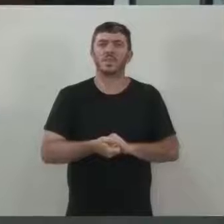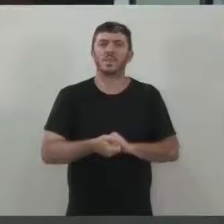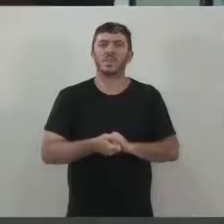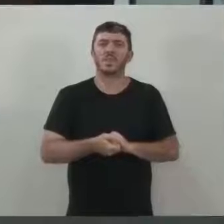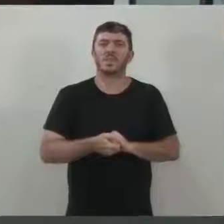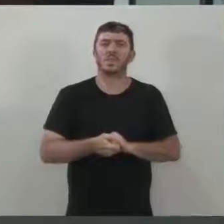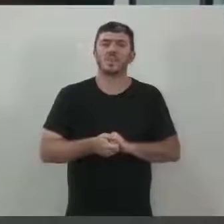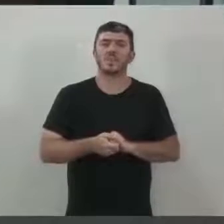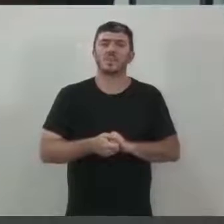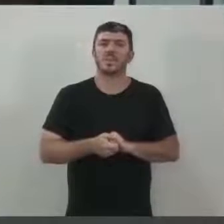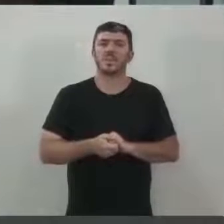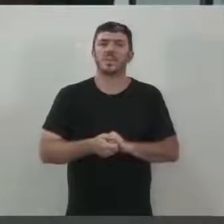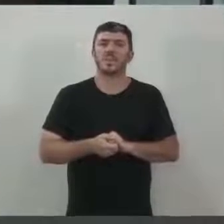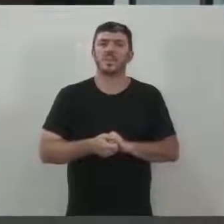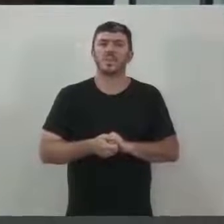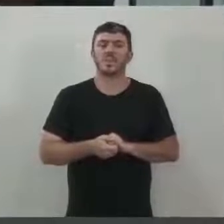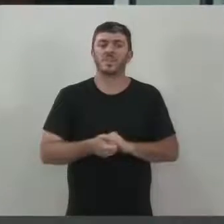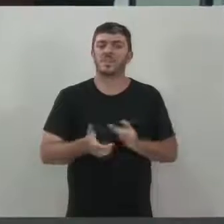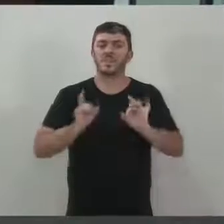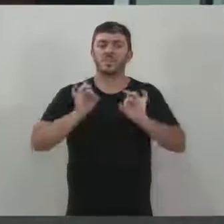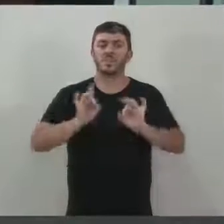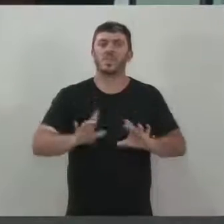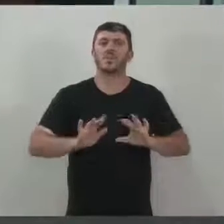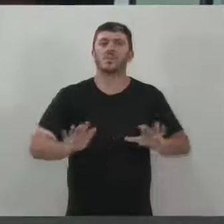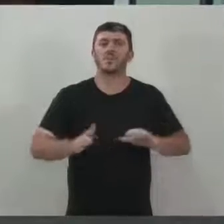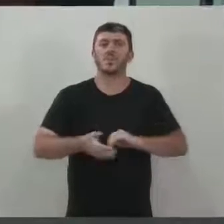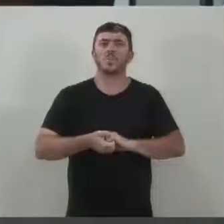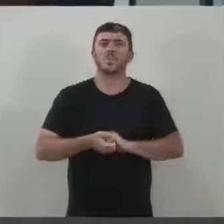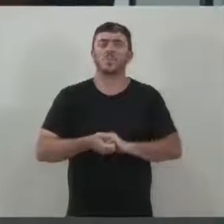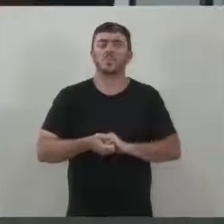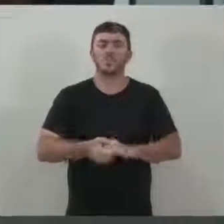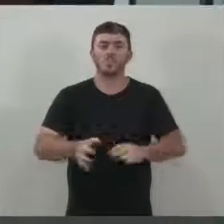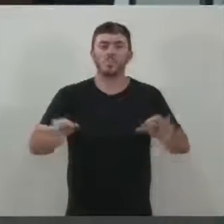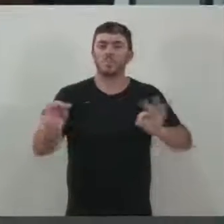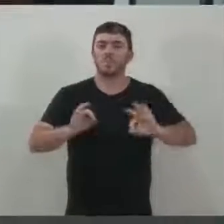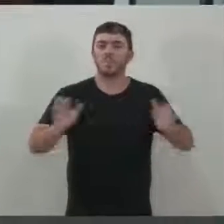É só, senhor presidente. Não havendo pauta da ordem do dia.